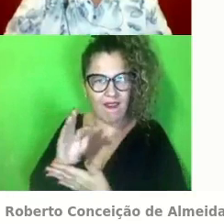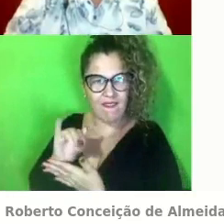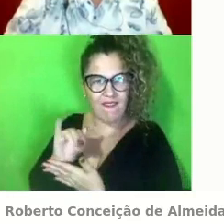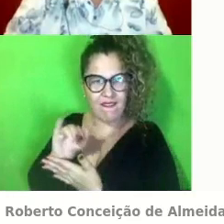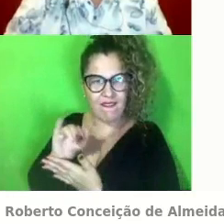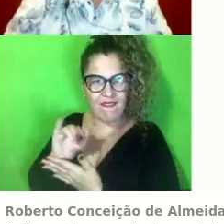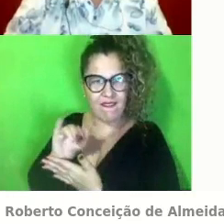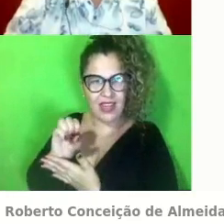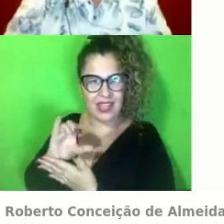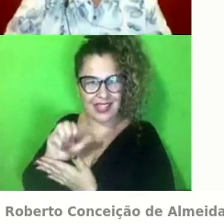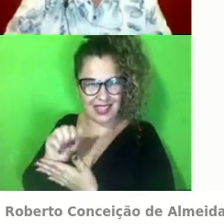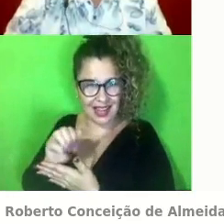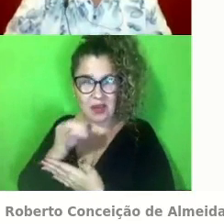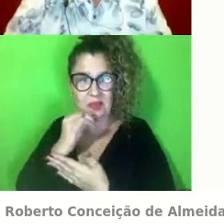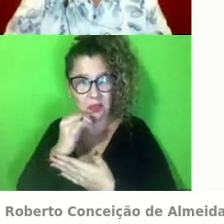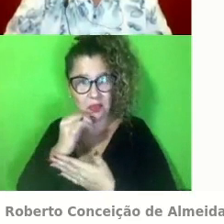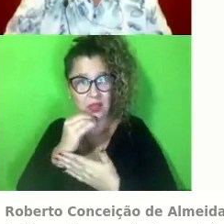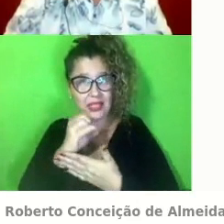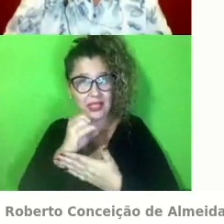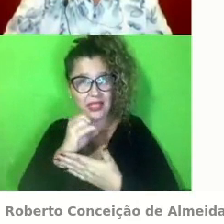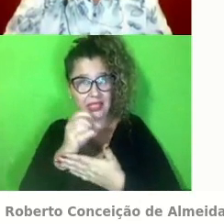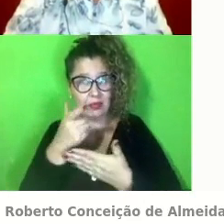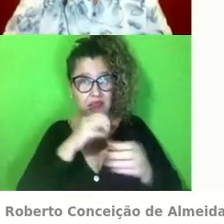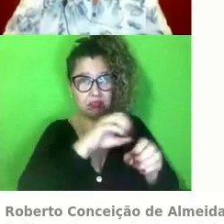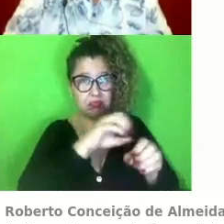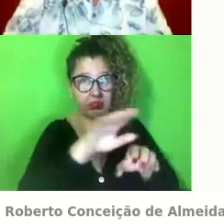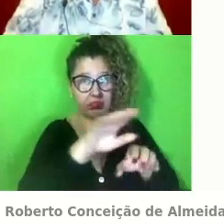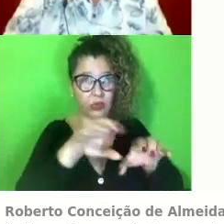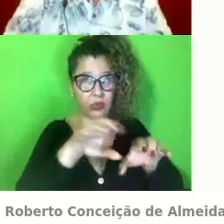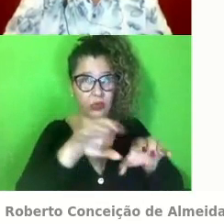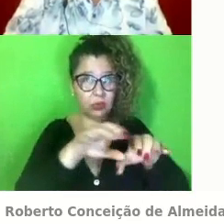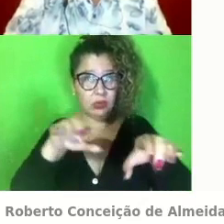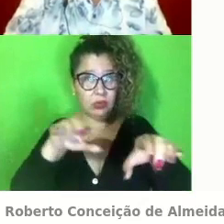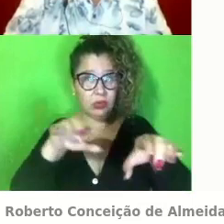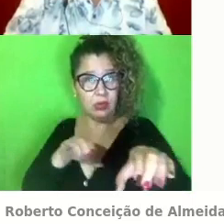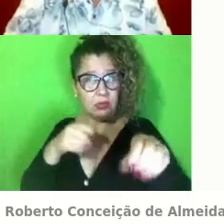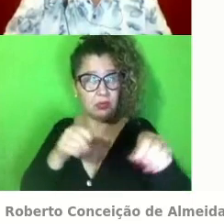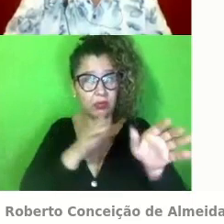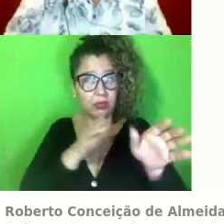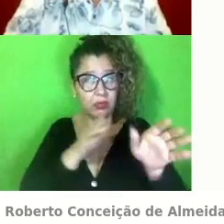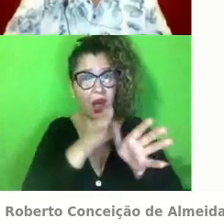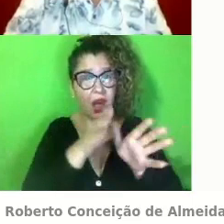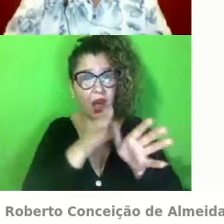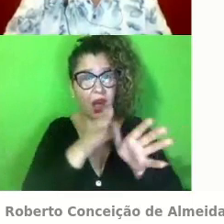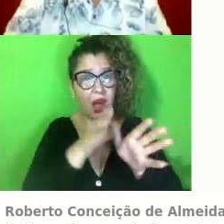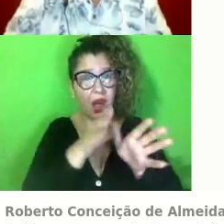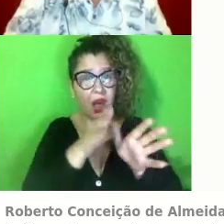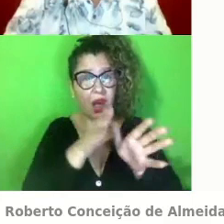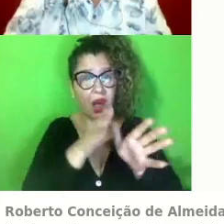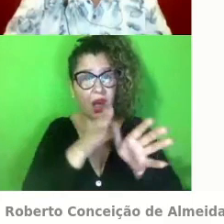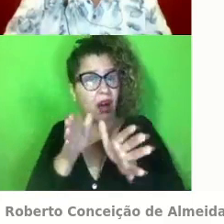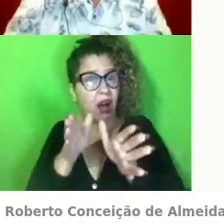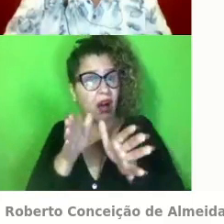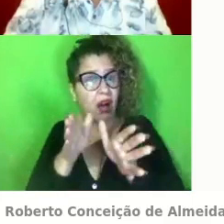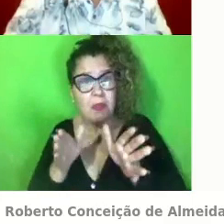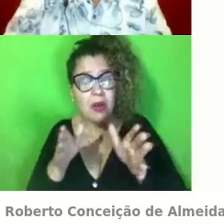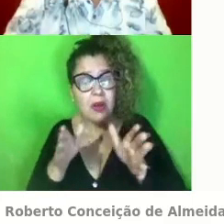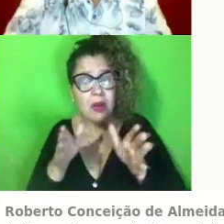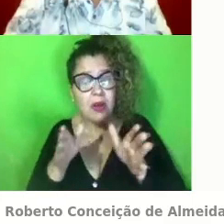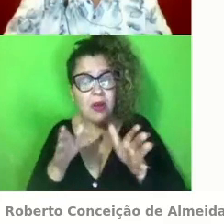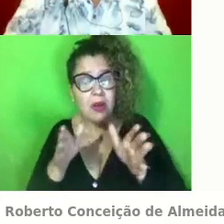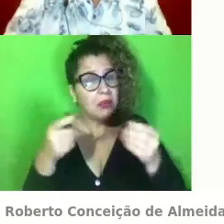é necessária acessibilidade. Eu acho que isso para